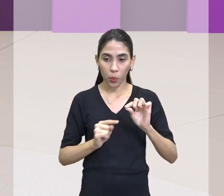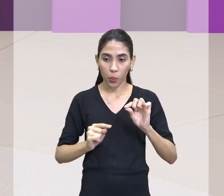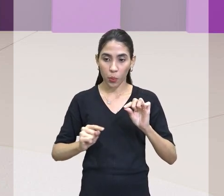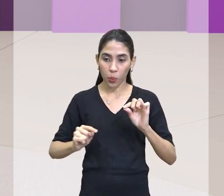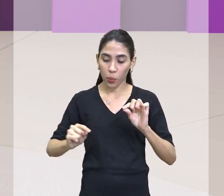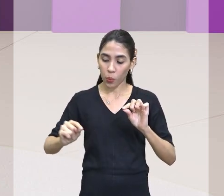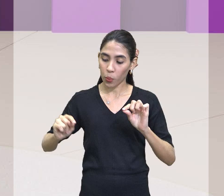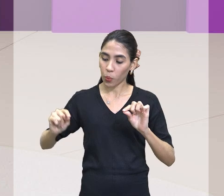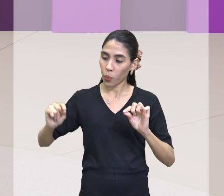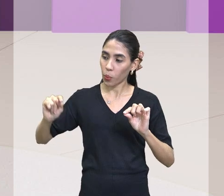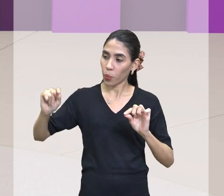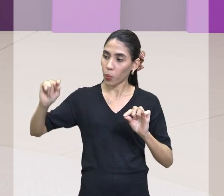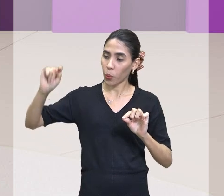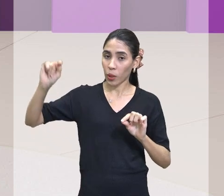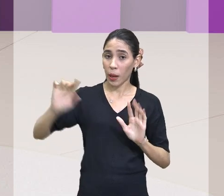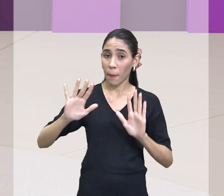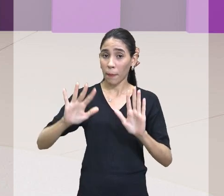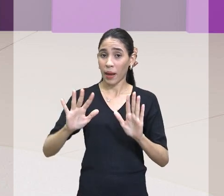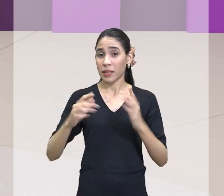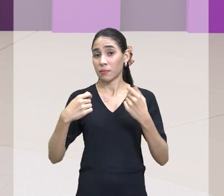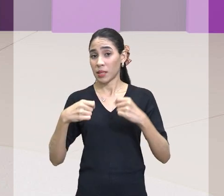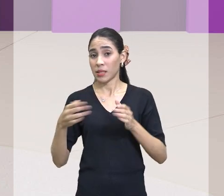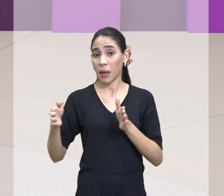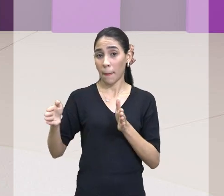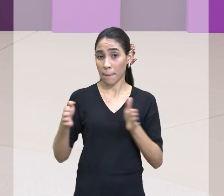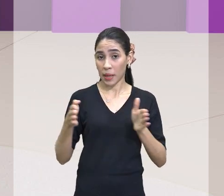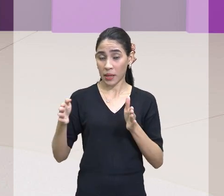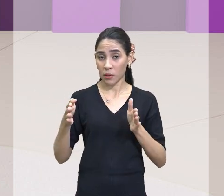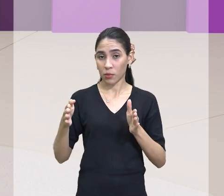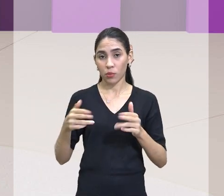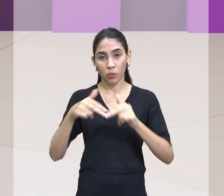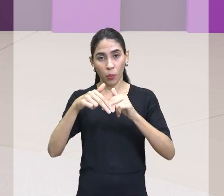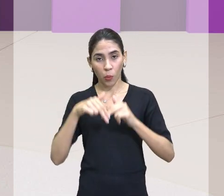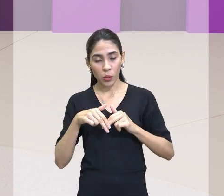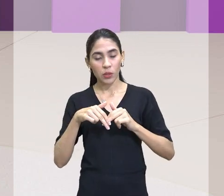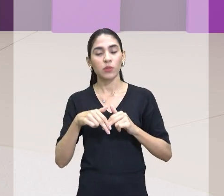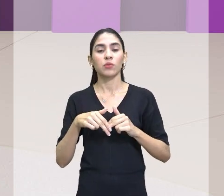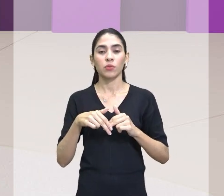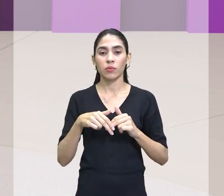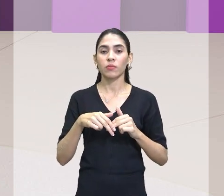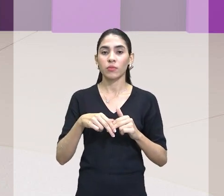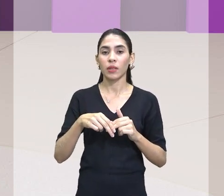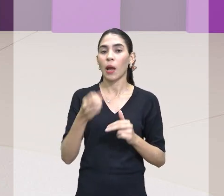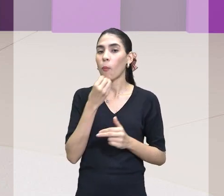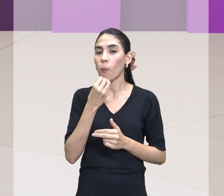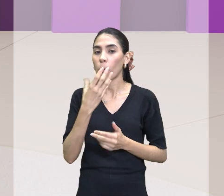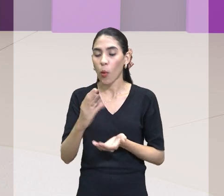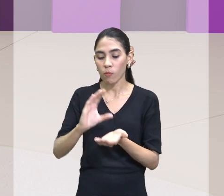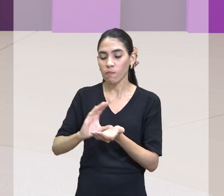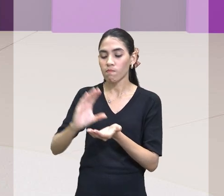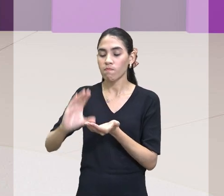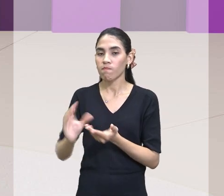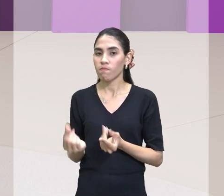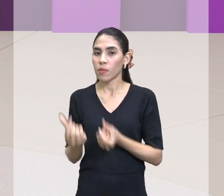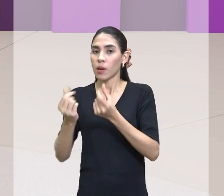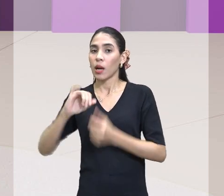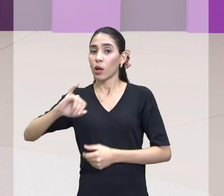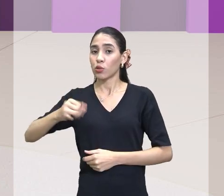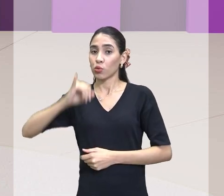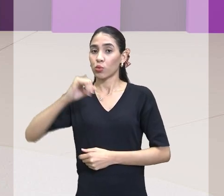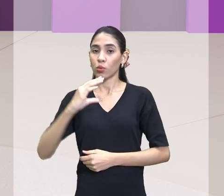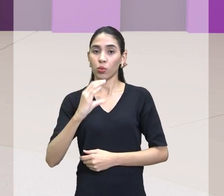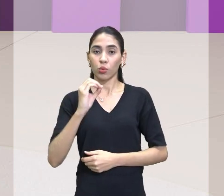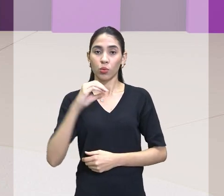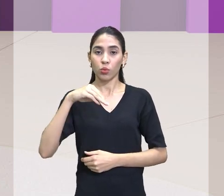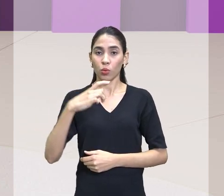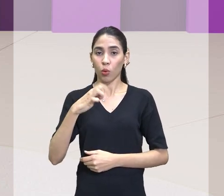precisa aí de um longo período, por isso que fala que ele é um forte aliado a investimentos a longo prazo, tá ok? Então, você pode